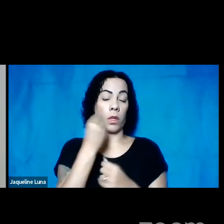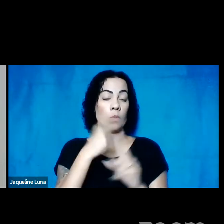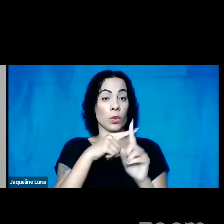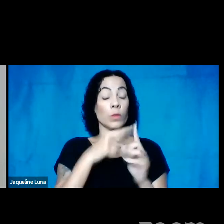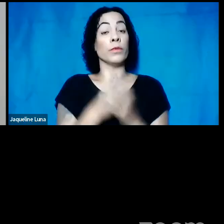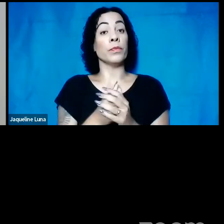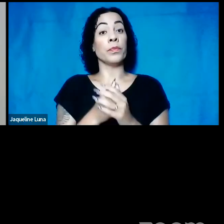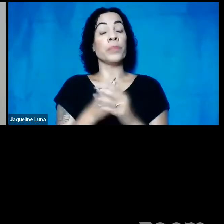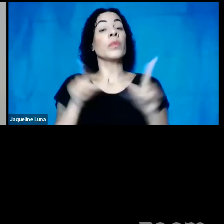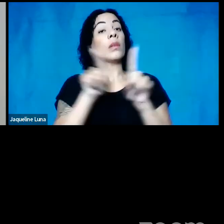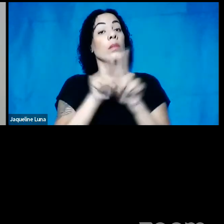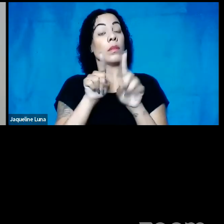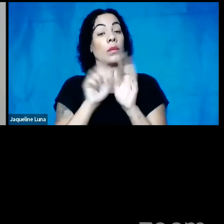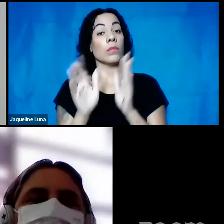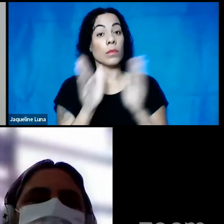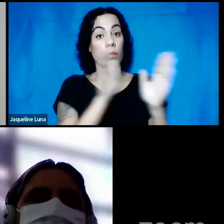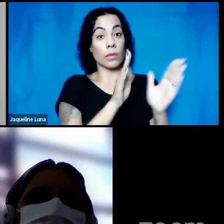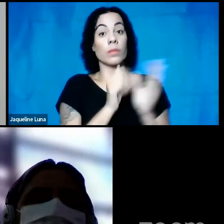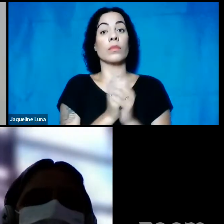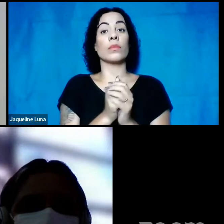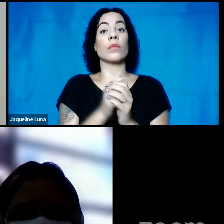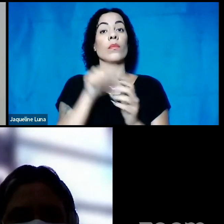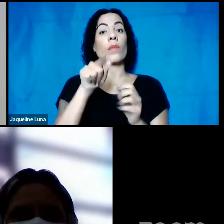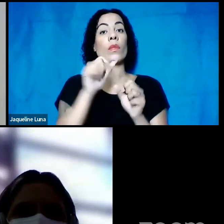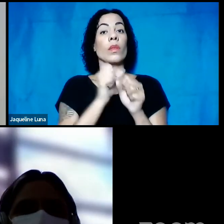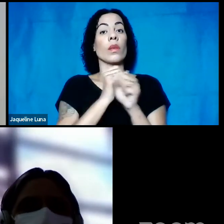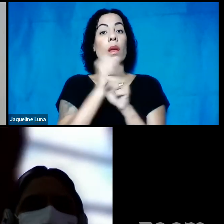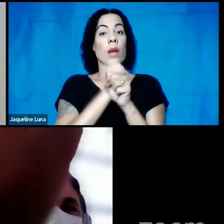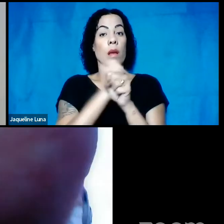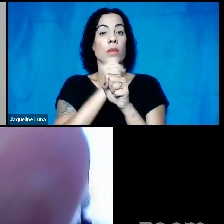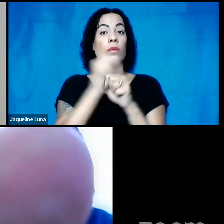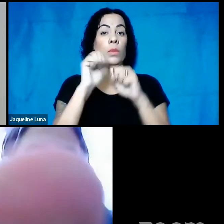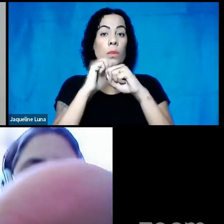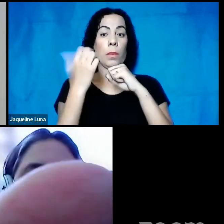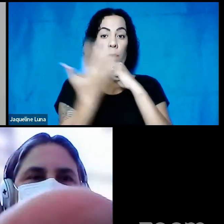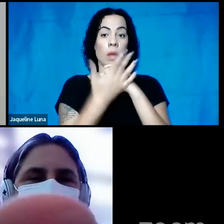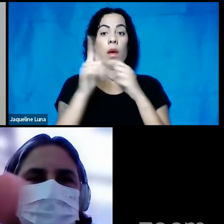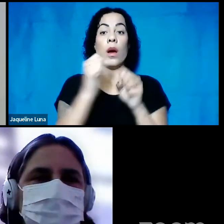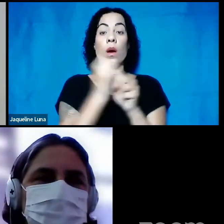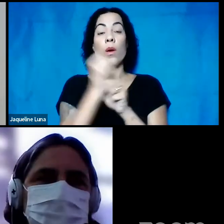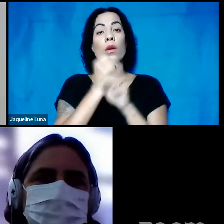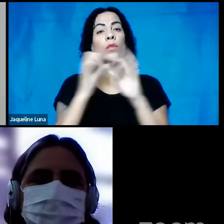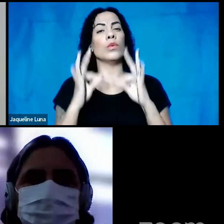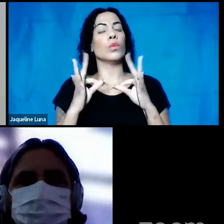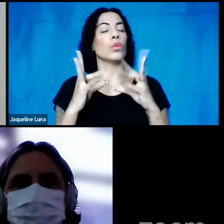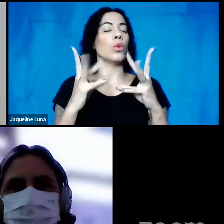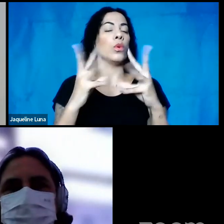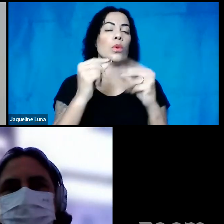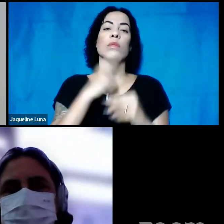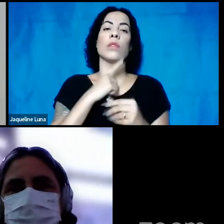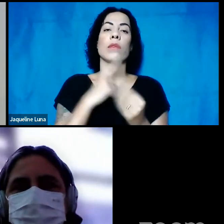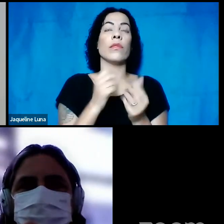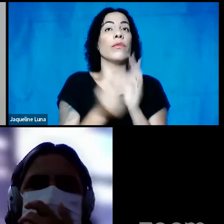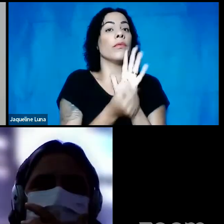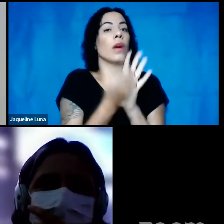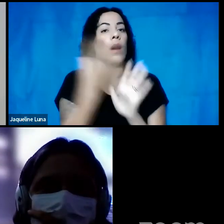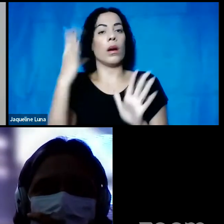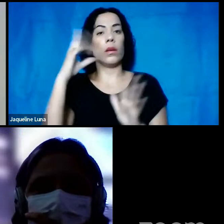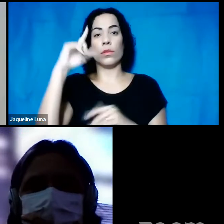Além disso, né, nesse ano de pandemia, que seria um ano que todos nós passamos por diversas dificuldades, a TVE teve